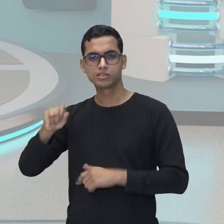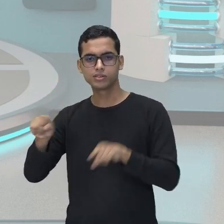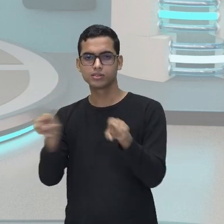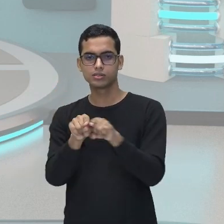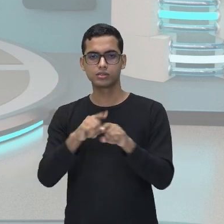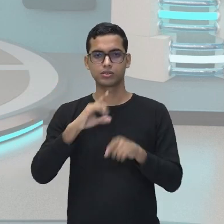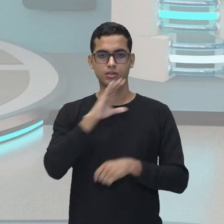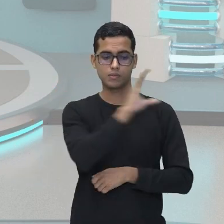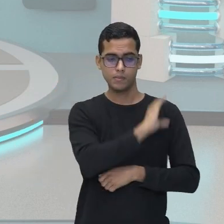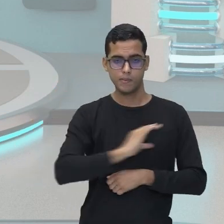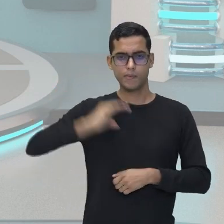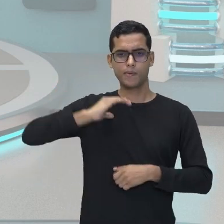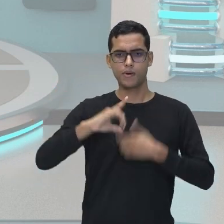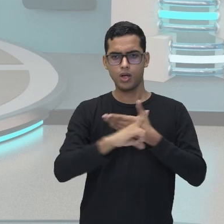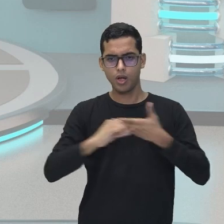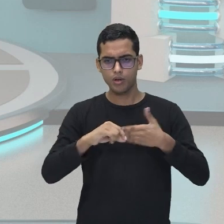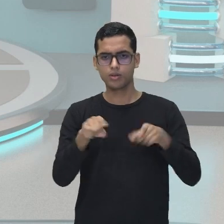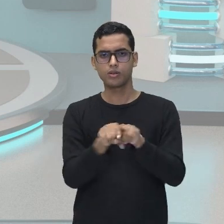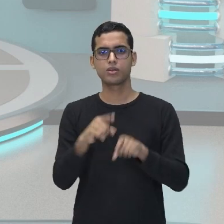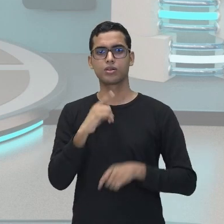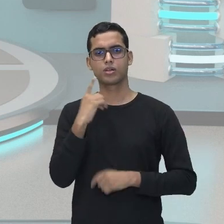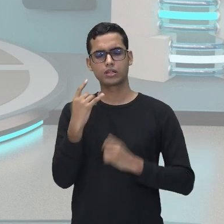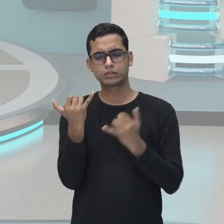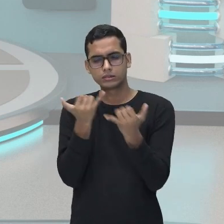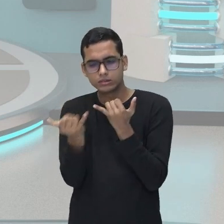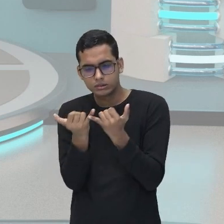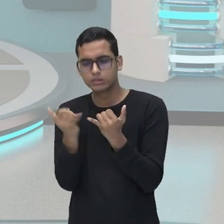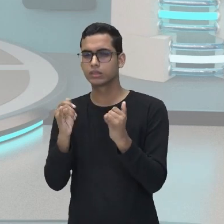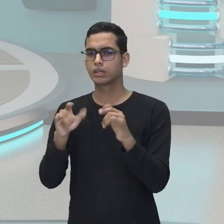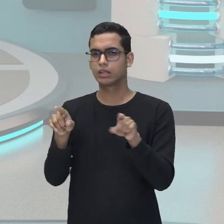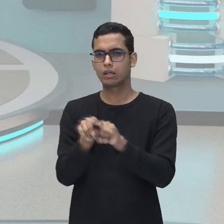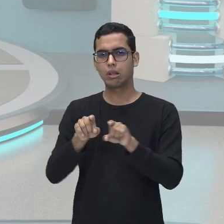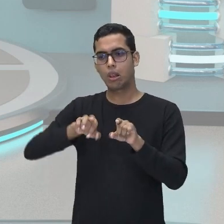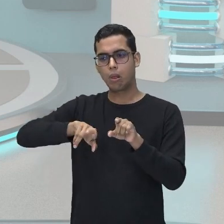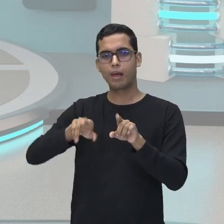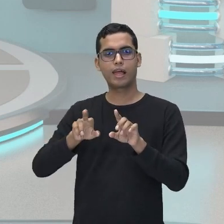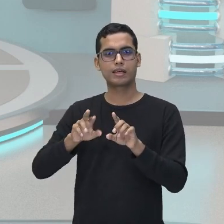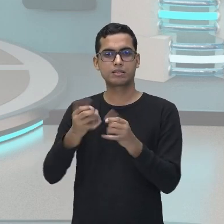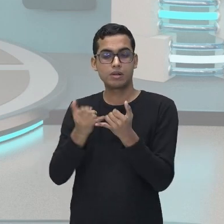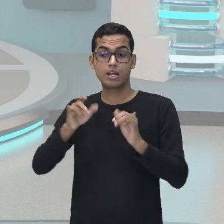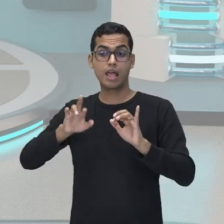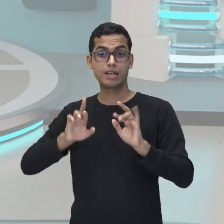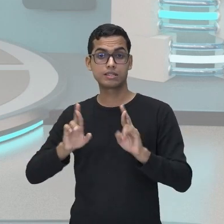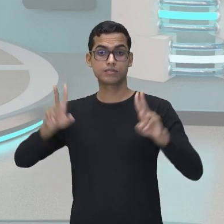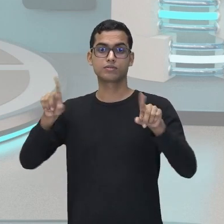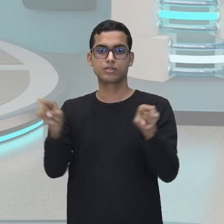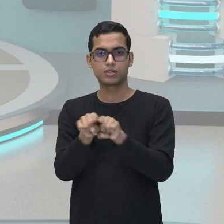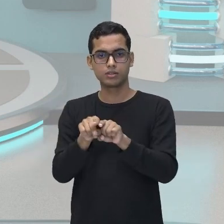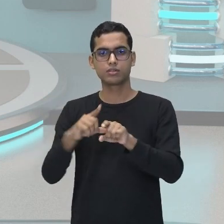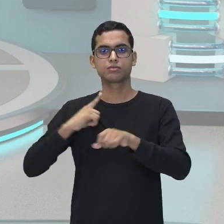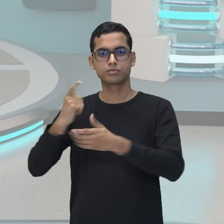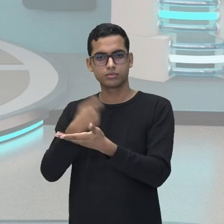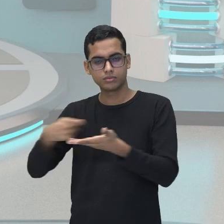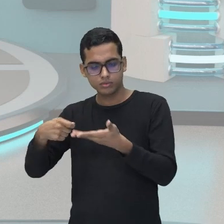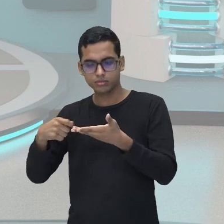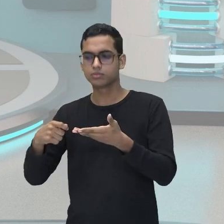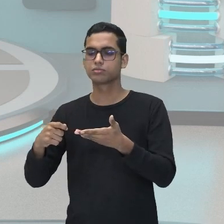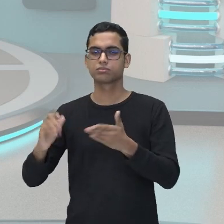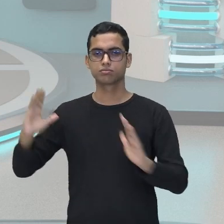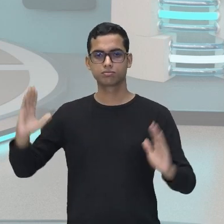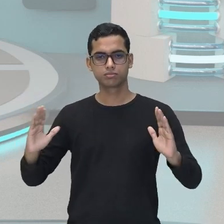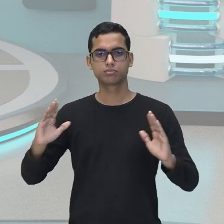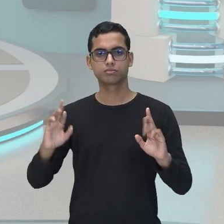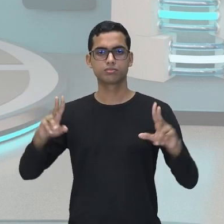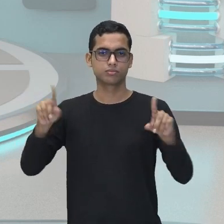de fato, escritoras com estilos bastante distintos e que escreveram em momentos diferentes também,